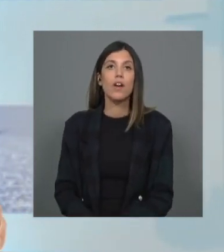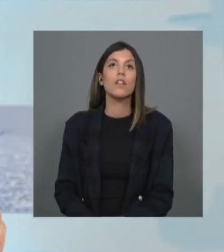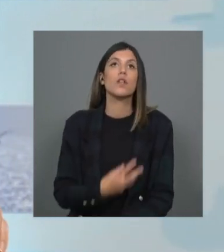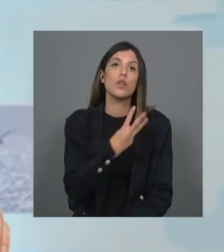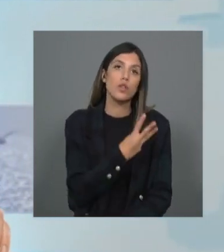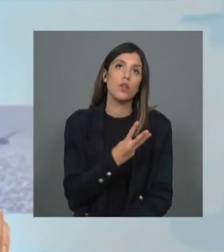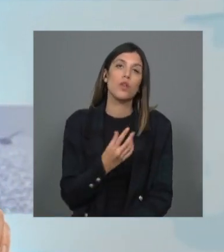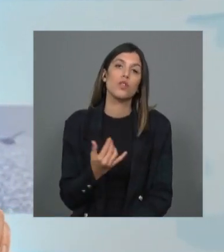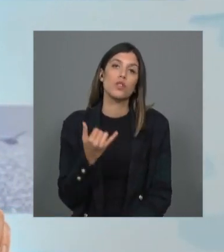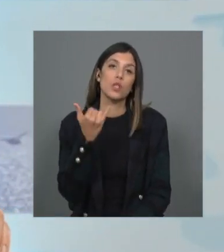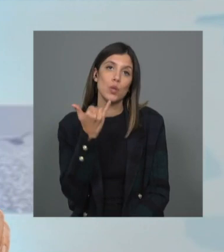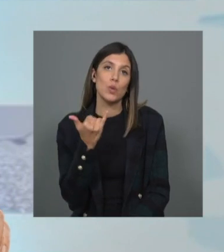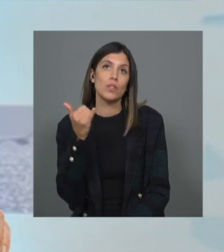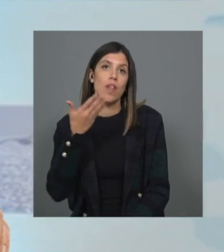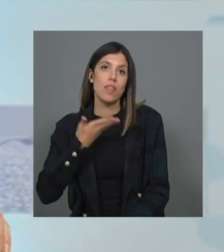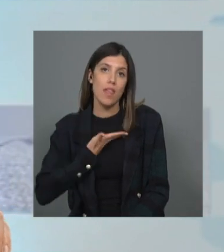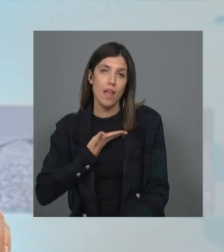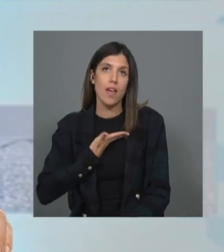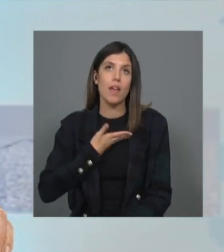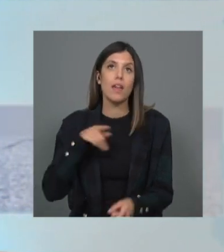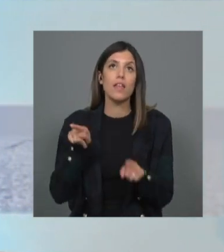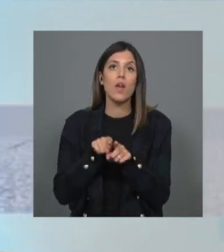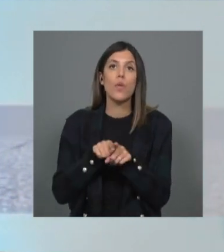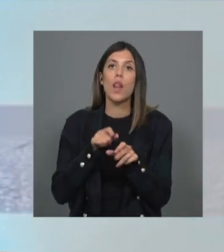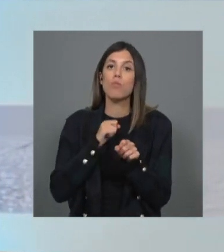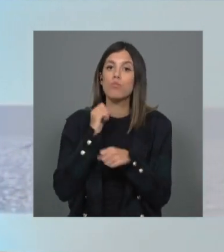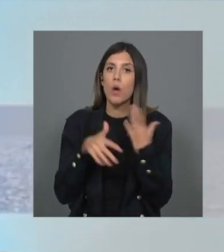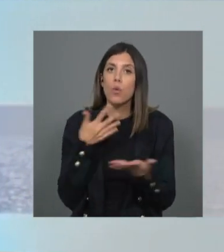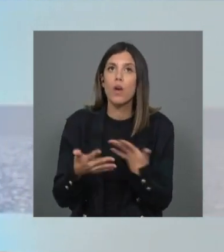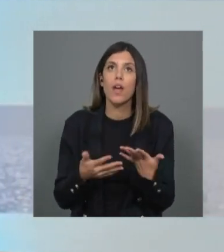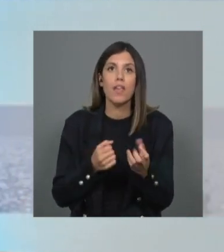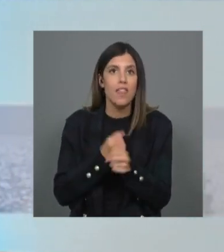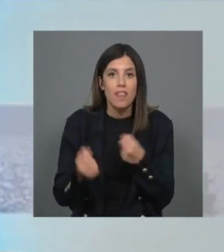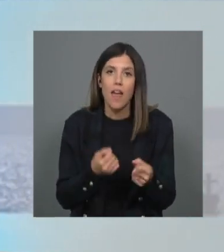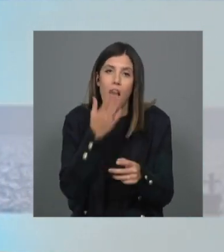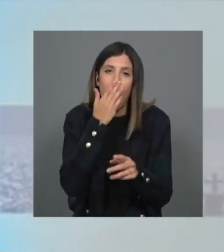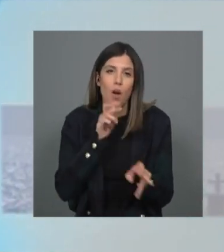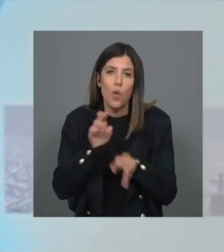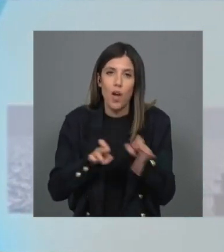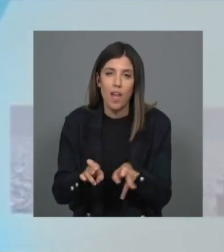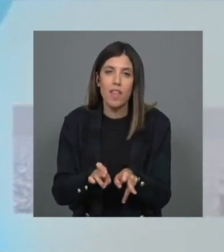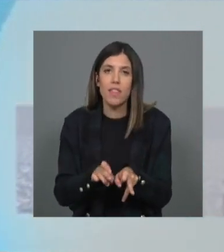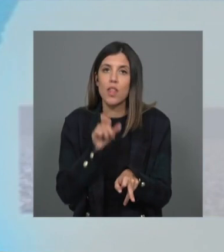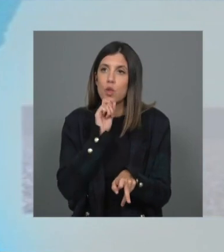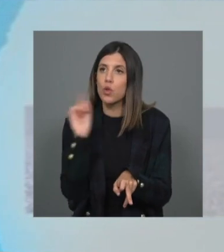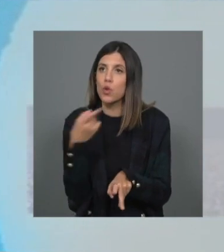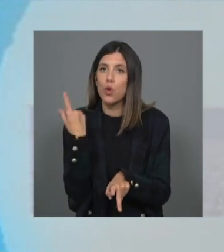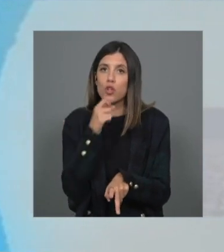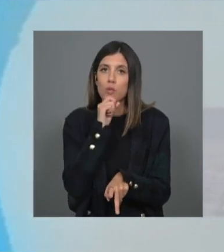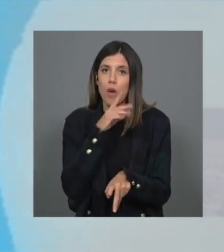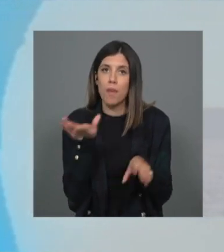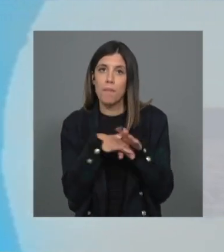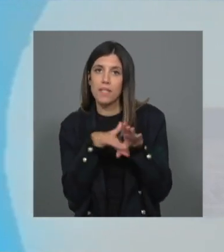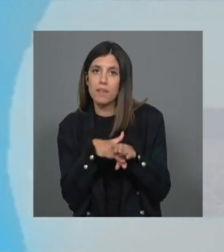Day, Global Race, uma corrida ao alcance de todos, não é assim, Afonso? Eu agradeço a sua companhia hoje